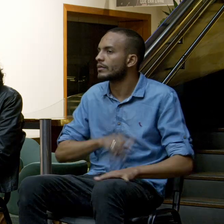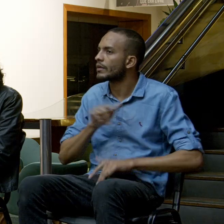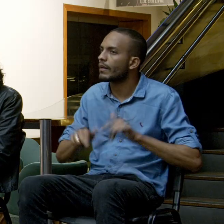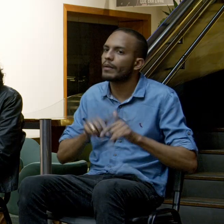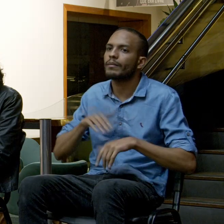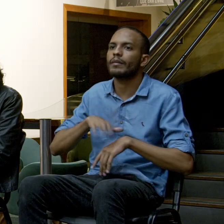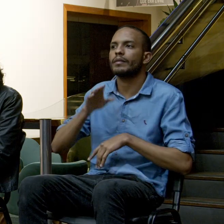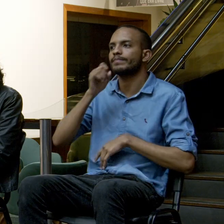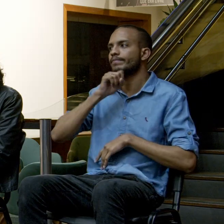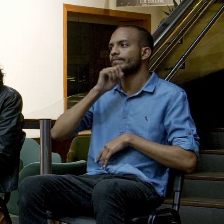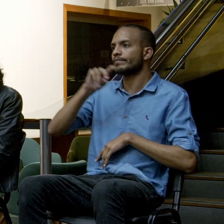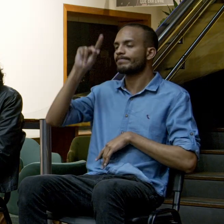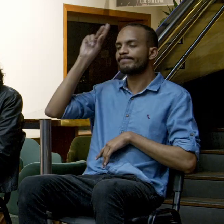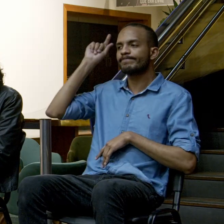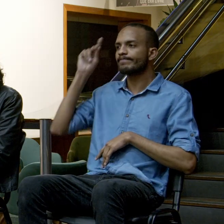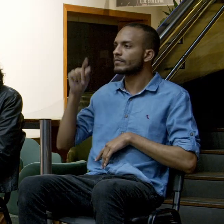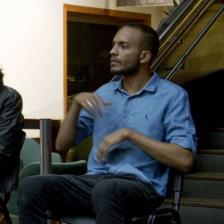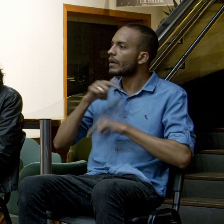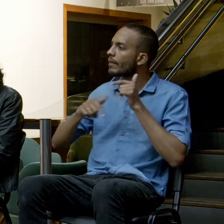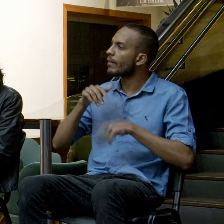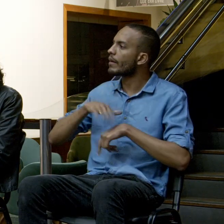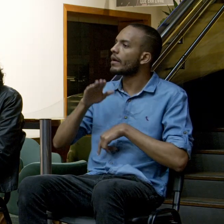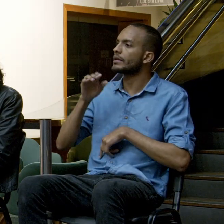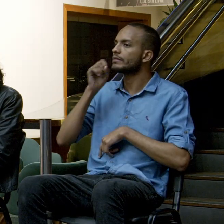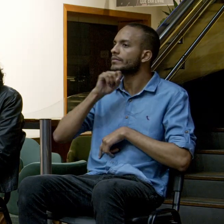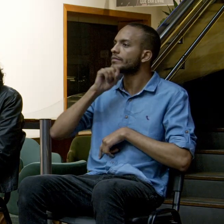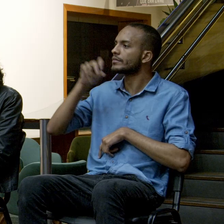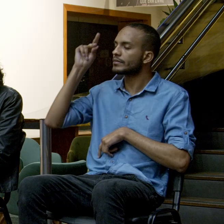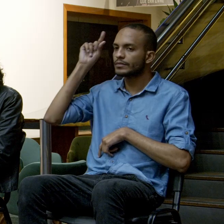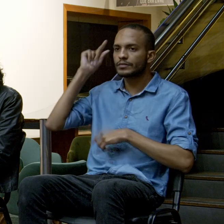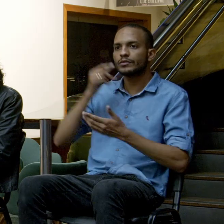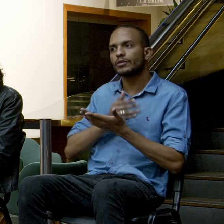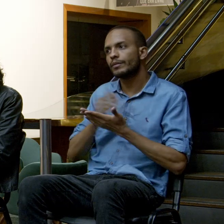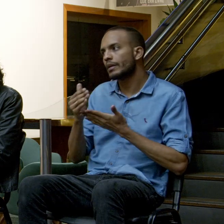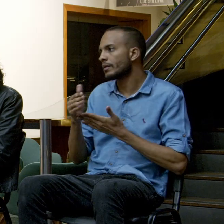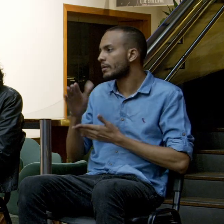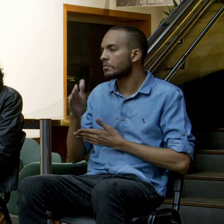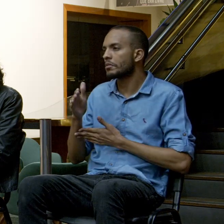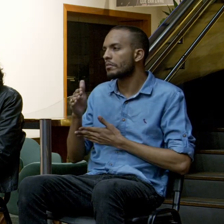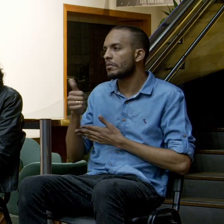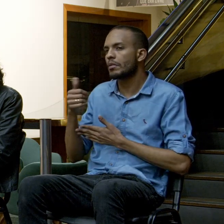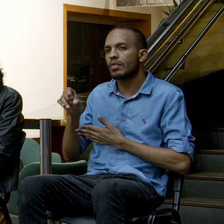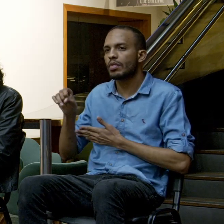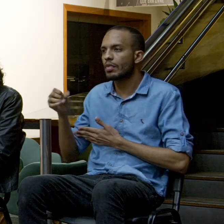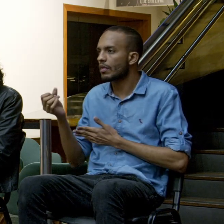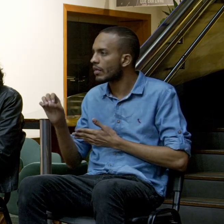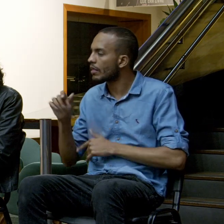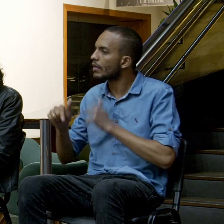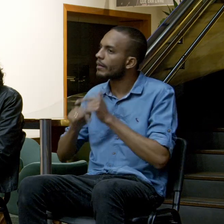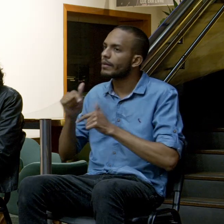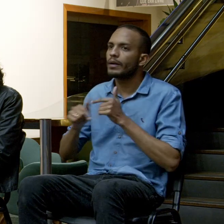mais antigos. Acho impressionante como os trabalhos mais antigos, do início dos anos 60, ainda são